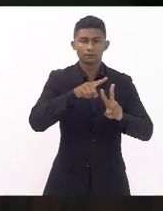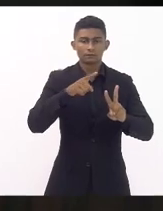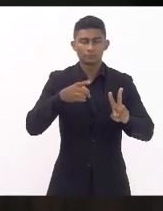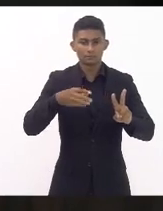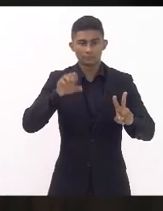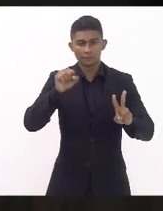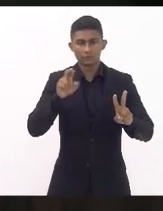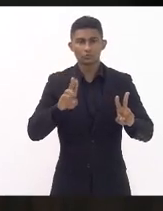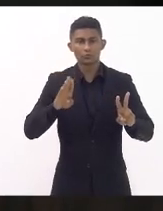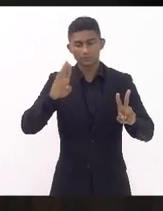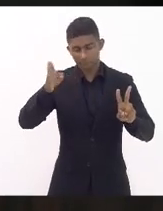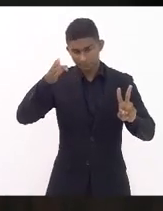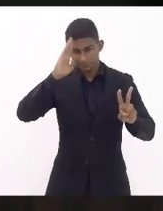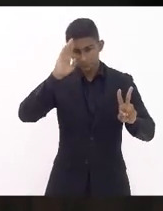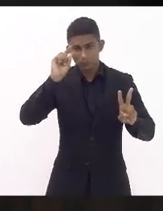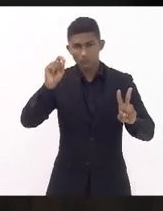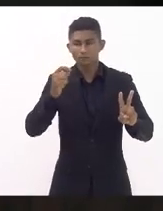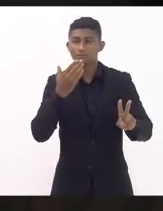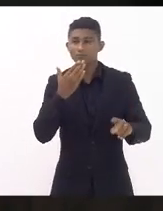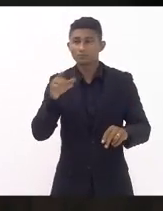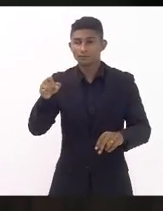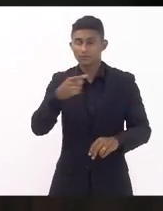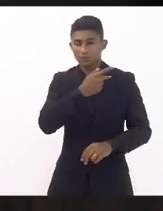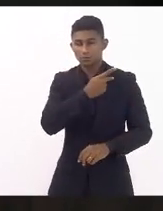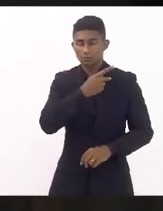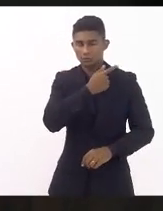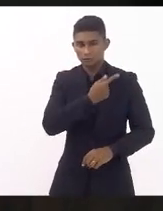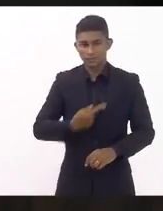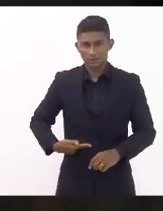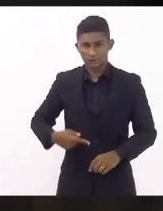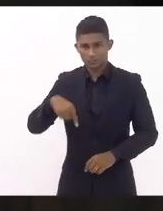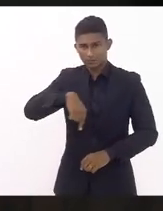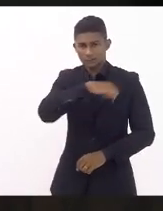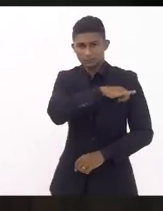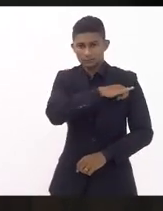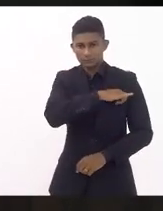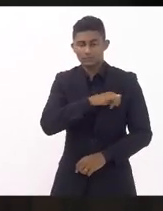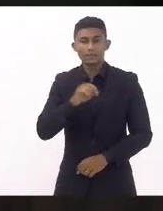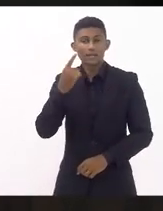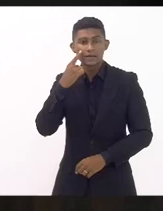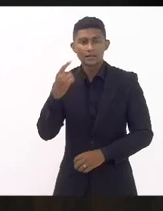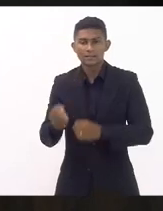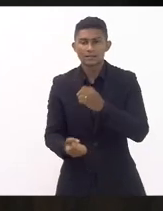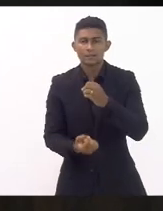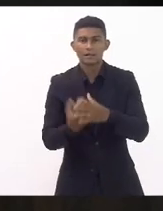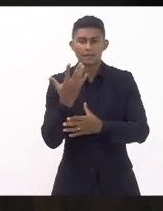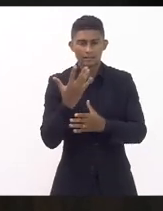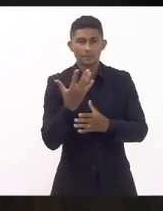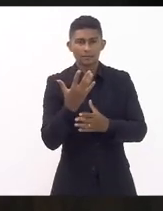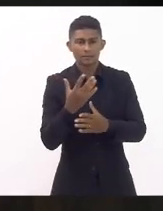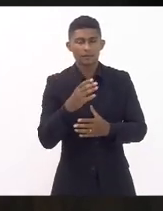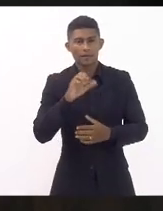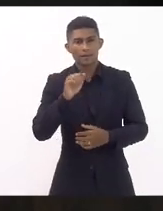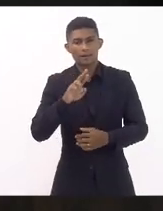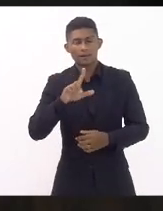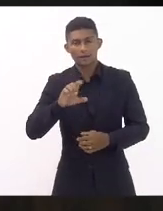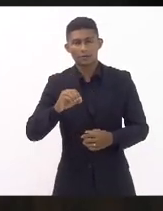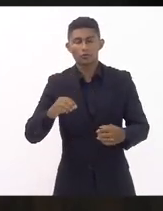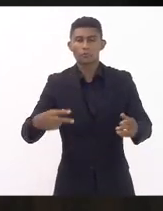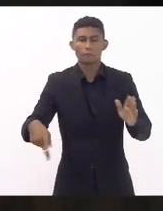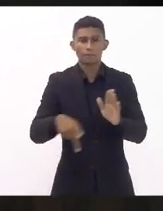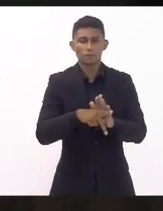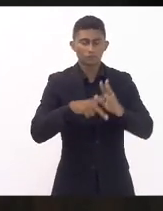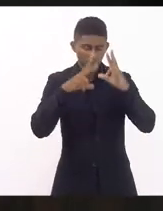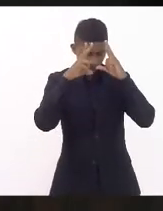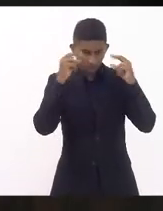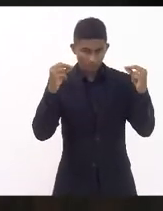seletivo senhor governador do estado do Rio de Janeiro, senhor Cláudio Castro, que crie cargos públicos na área da enfermagem forense, mantendo